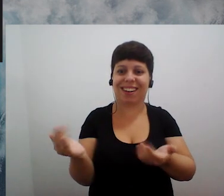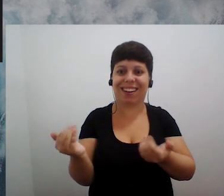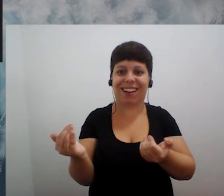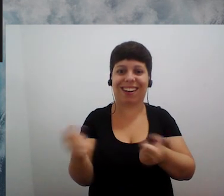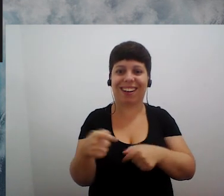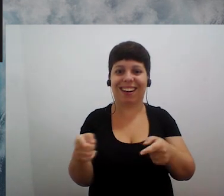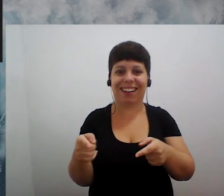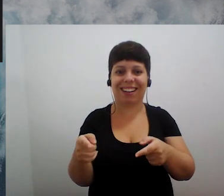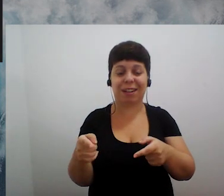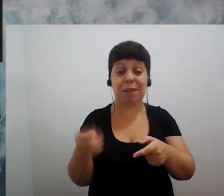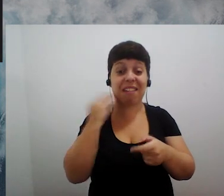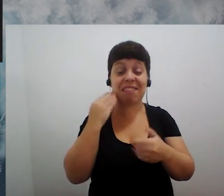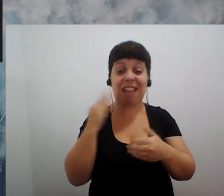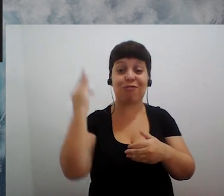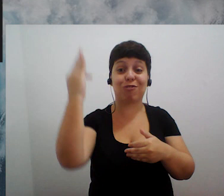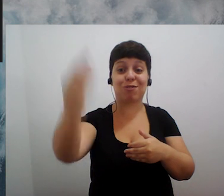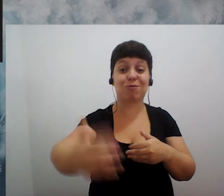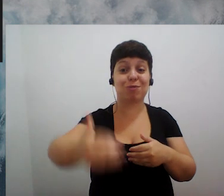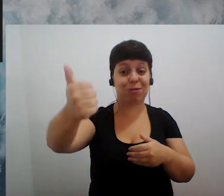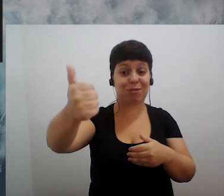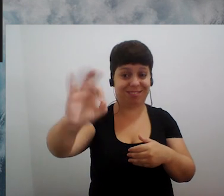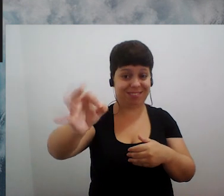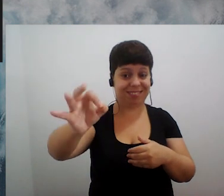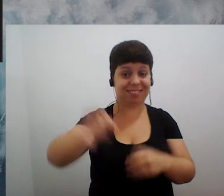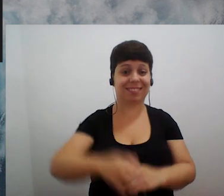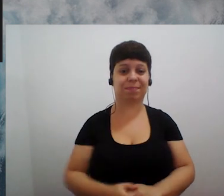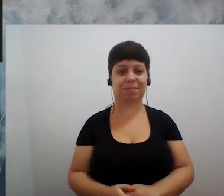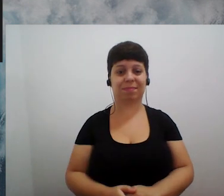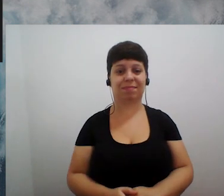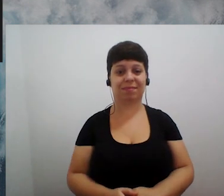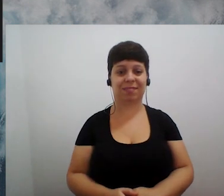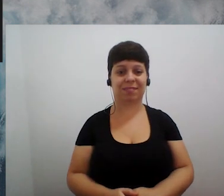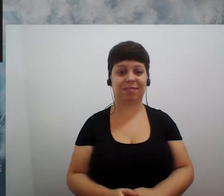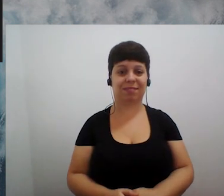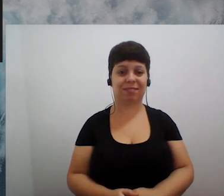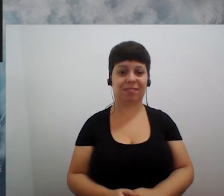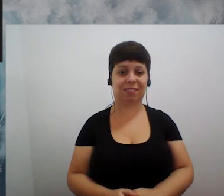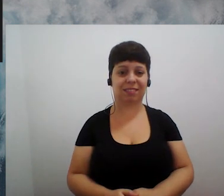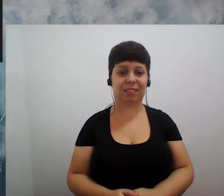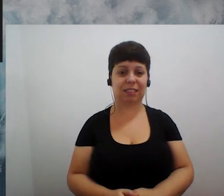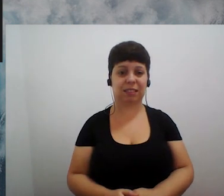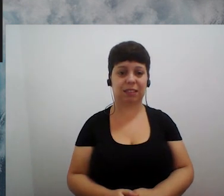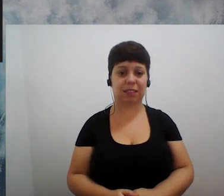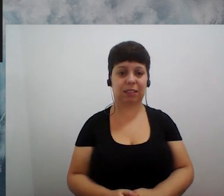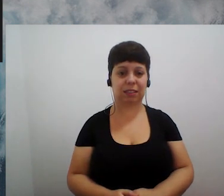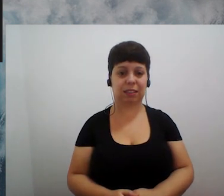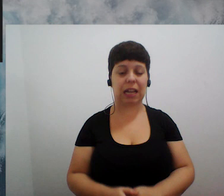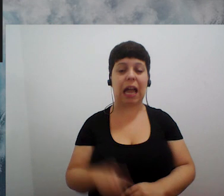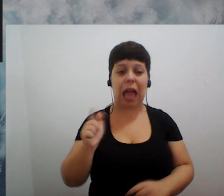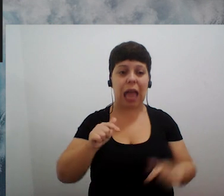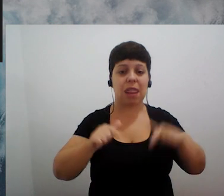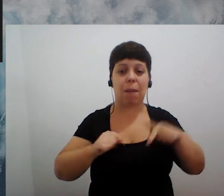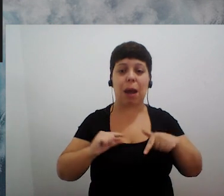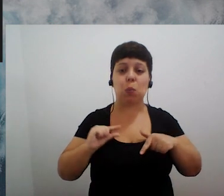eles para poder nós mesmos melhorarmos lá na frente, né? Isso aí é um